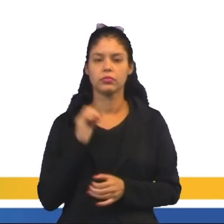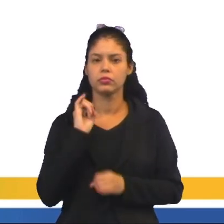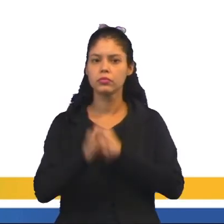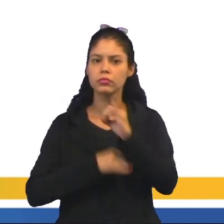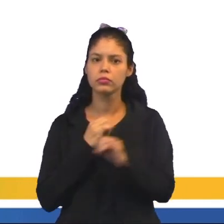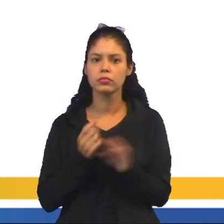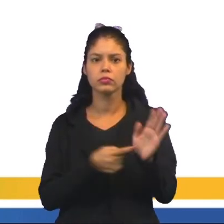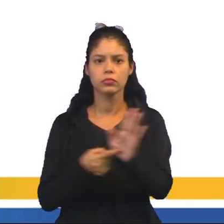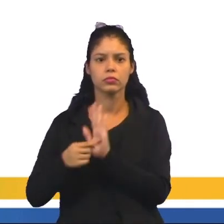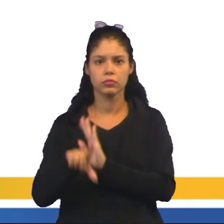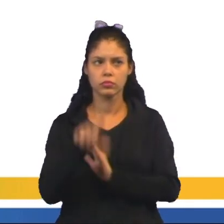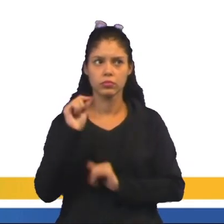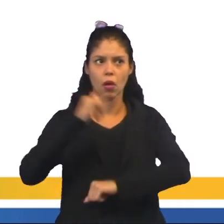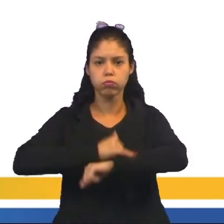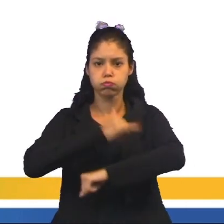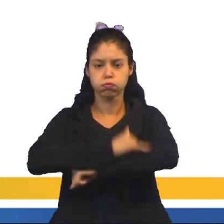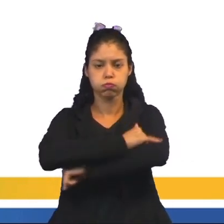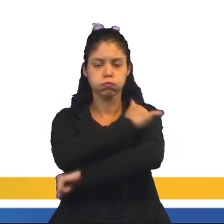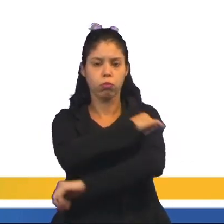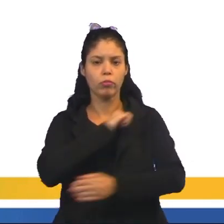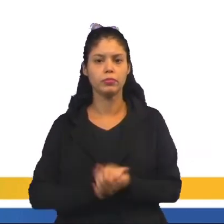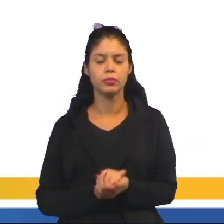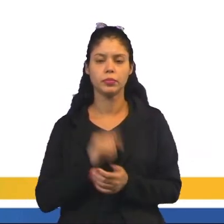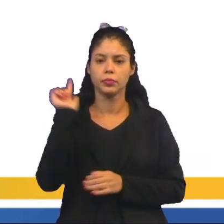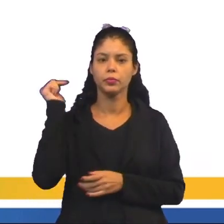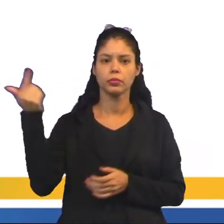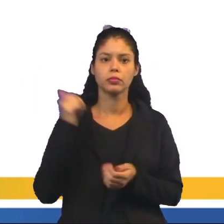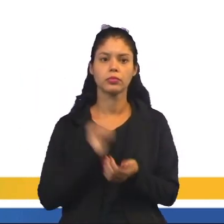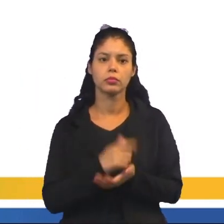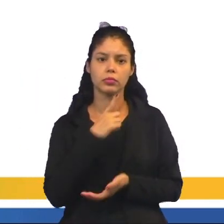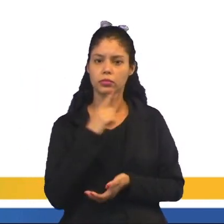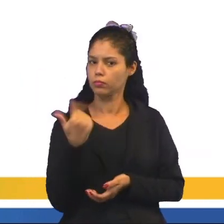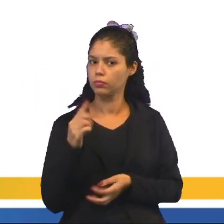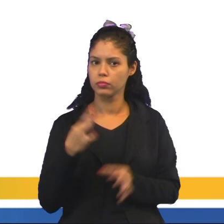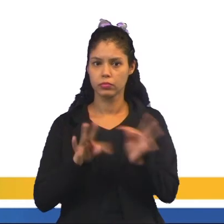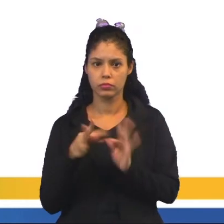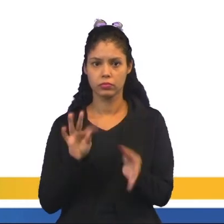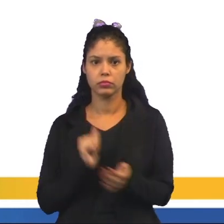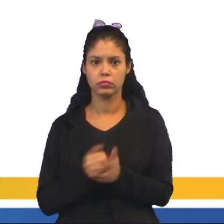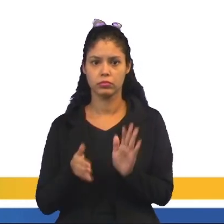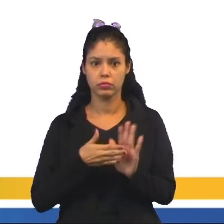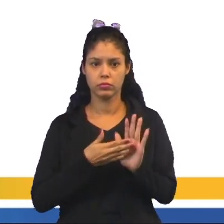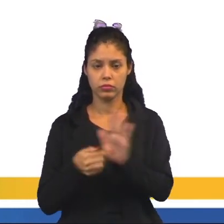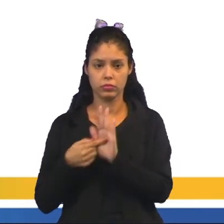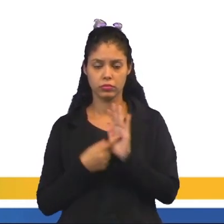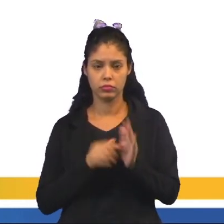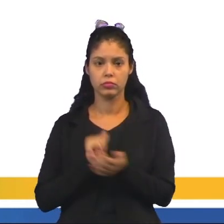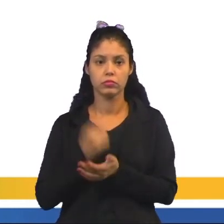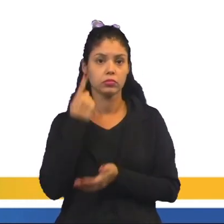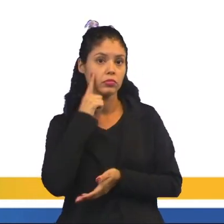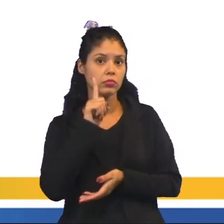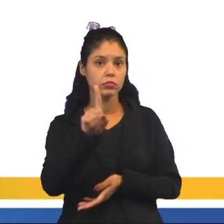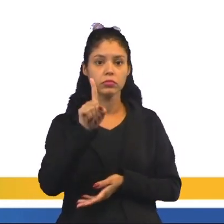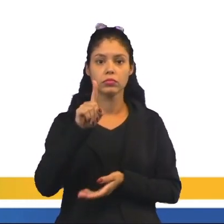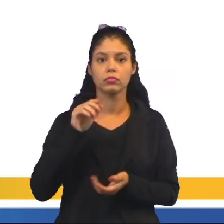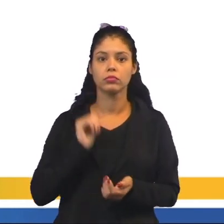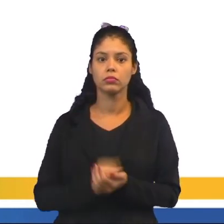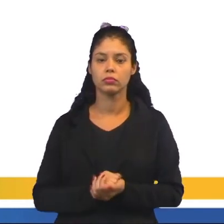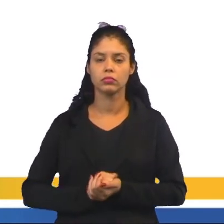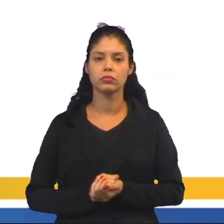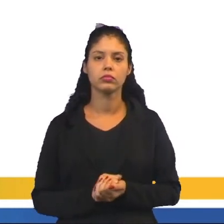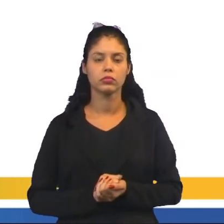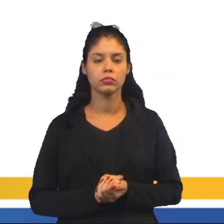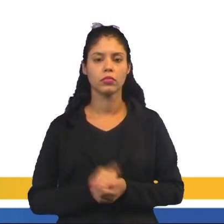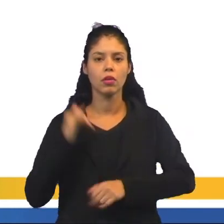computador apresentam chance de obesidade em relação às outras que não têm tecnologia na proporção de, letra A,